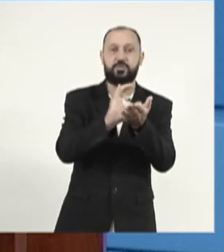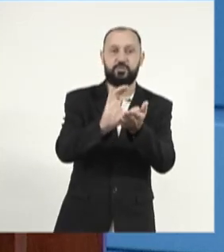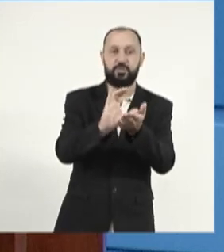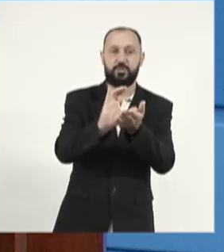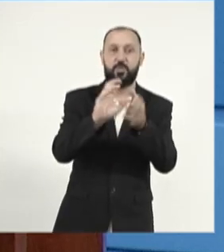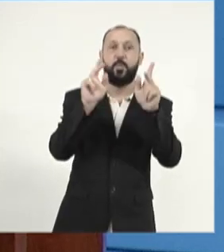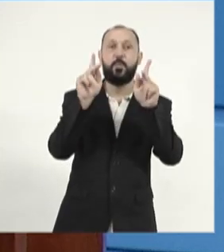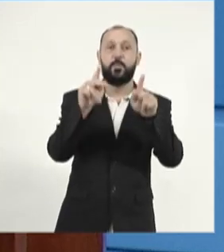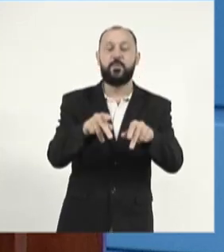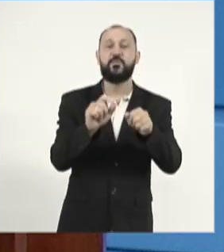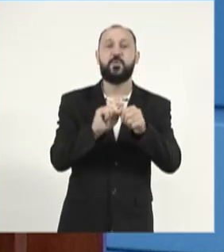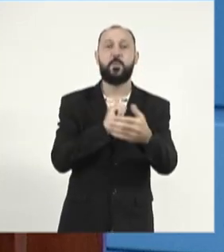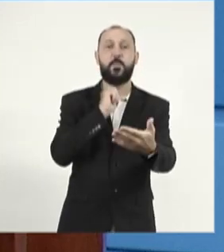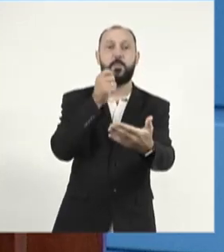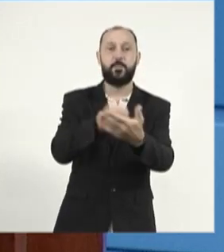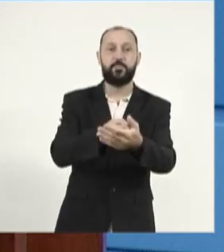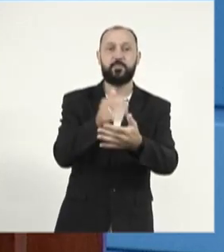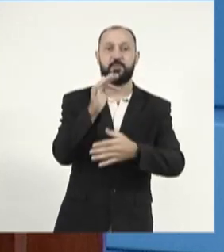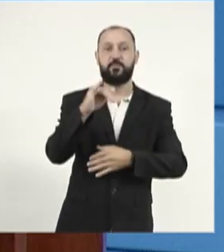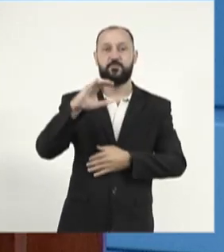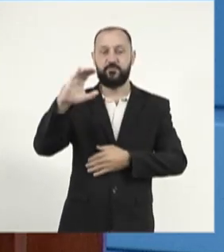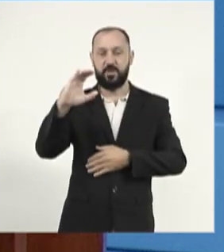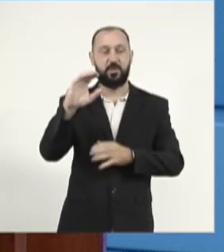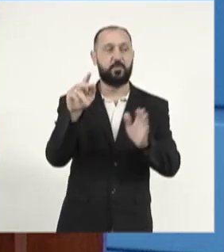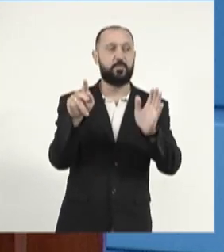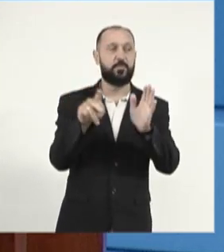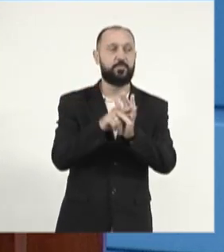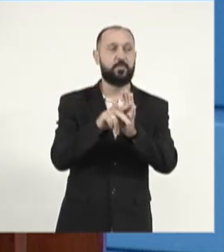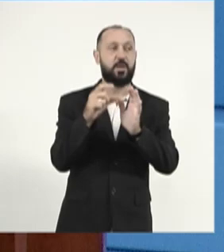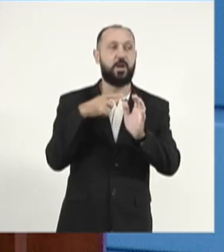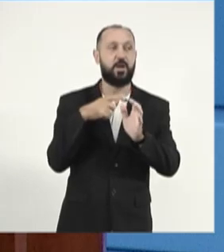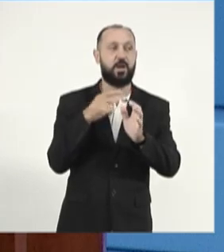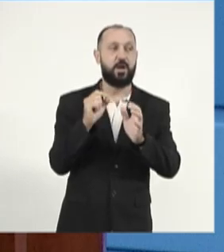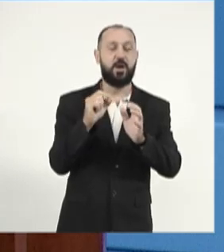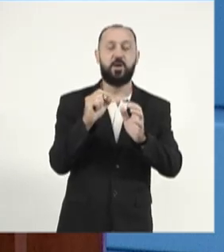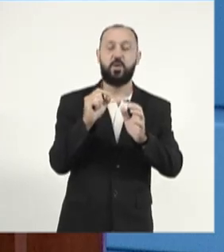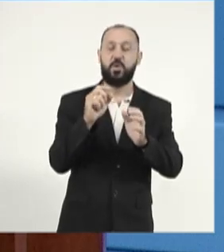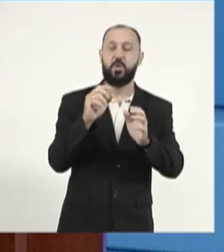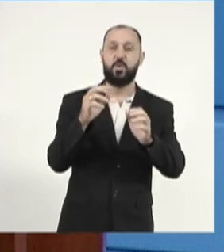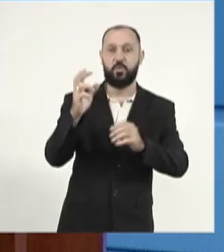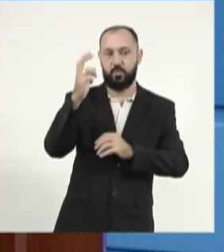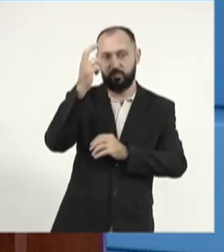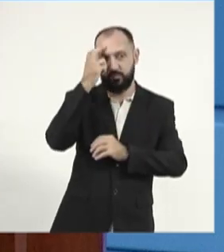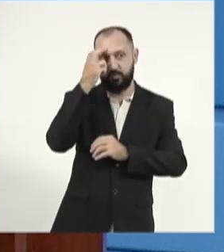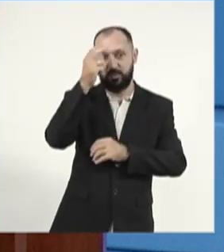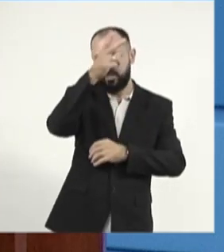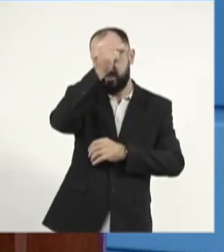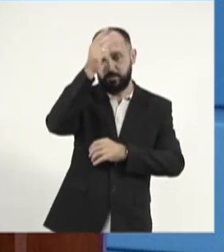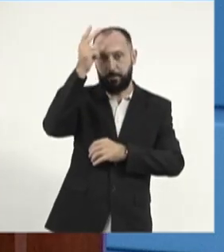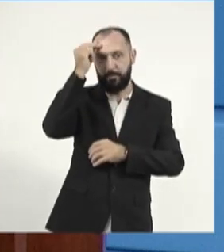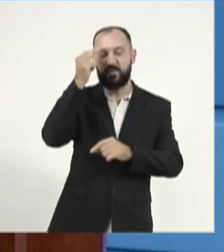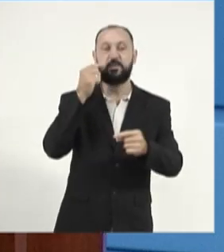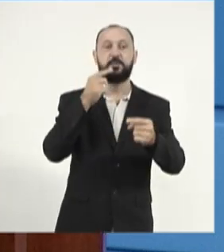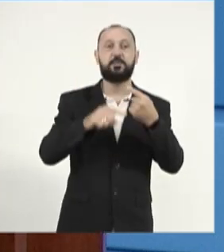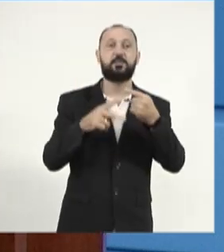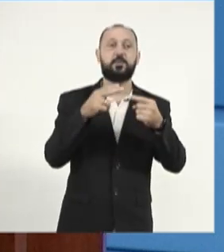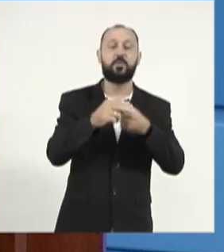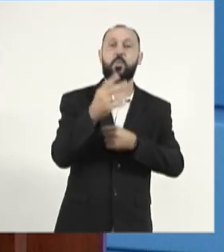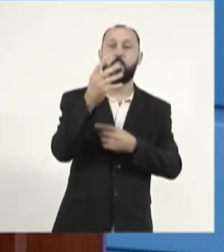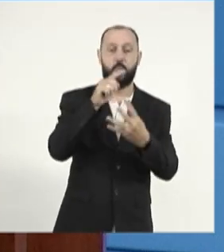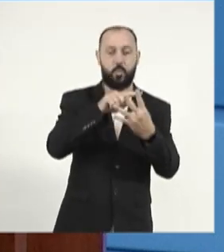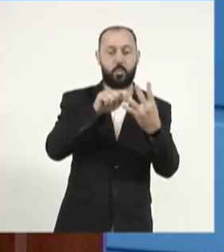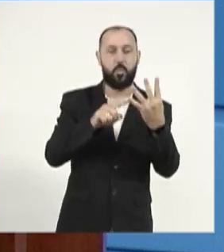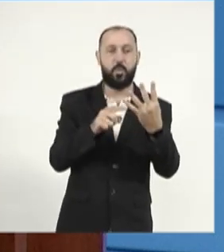público. Ela foi financiada pelo FIC, que é o Financiamento de Incentivo à Cultura. E os prefeitos das cidades cancelaram, em 4